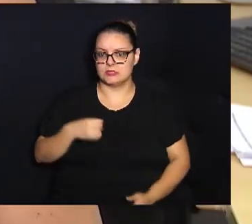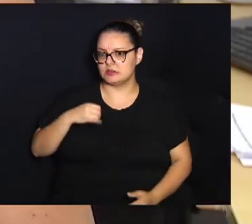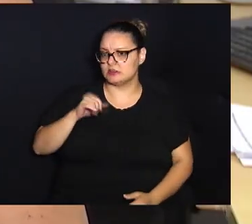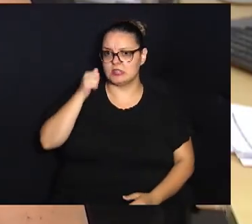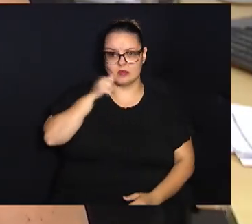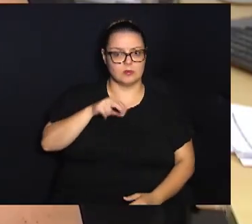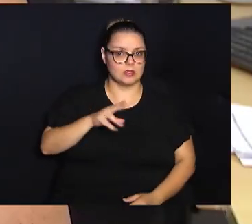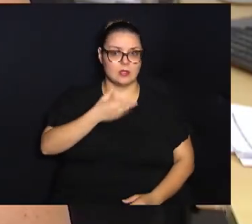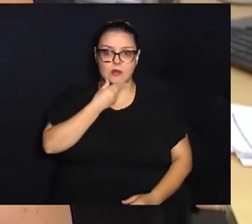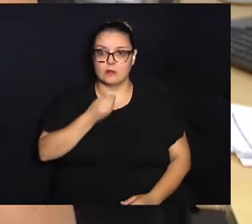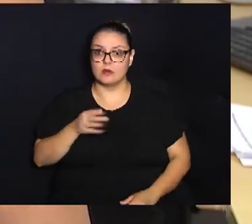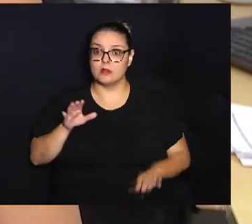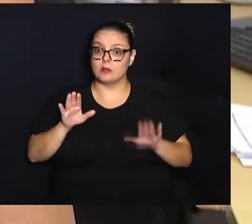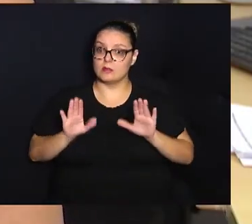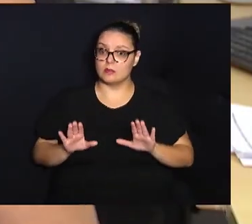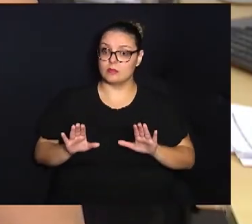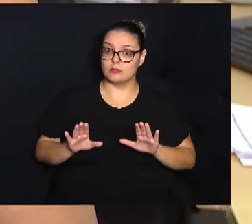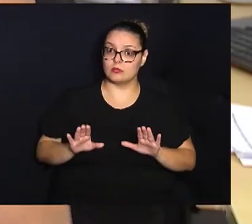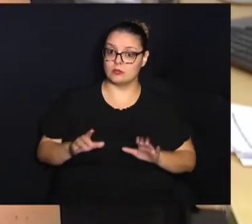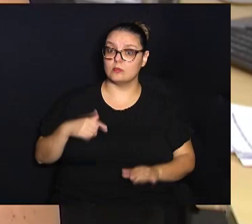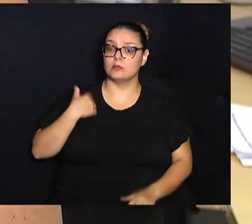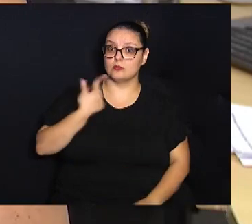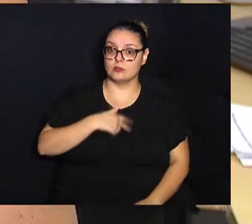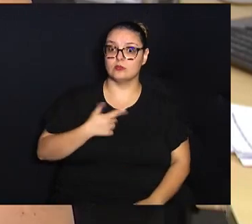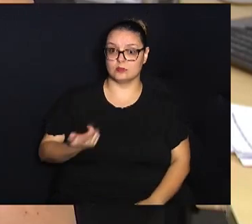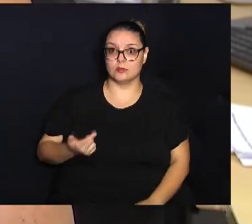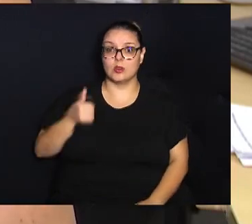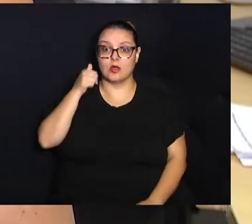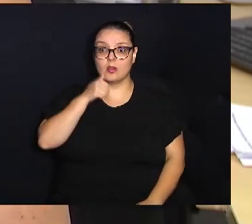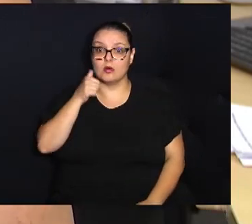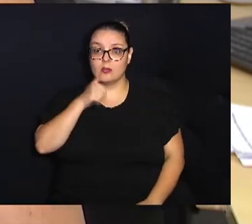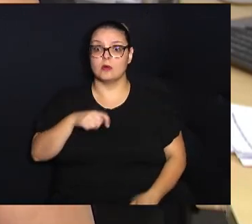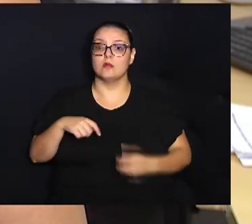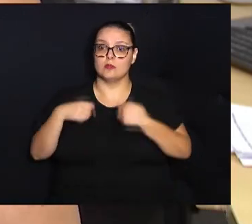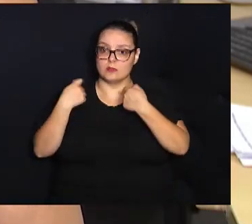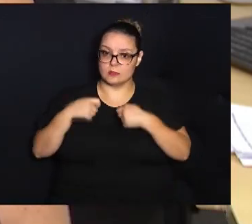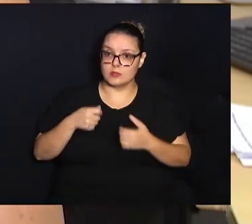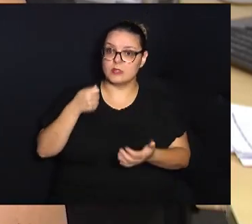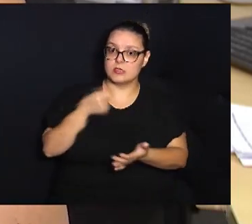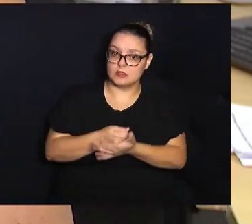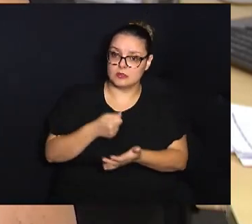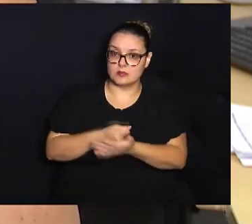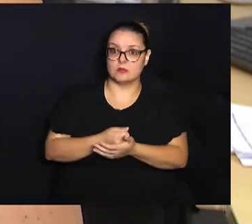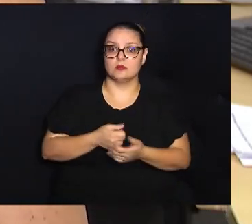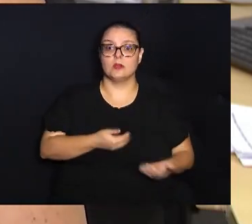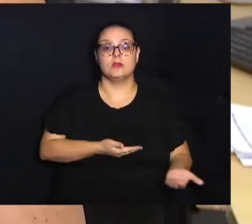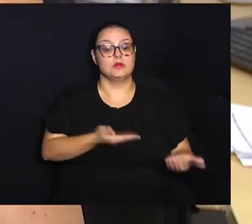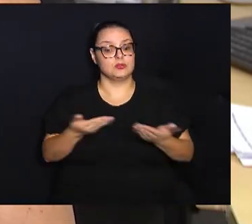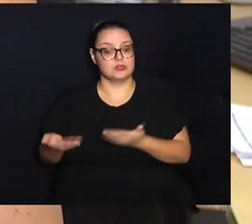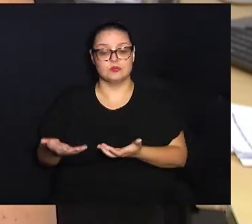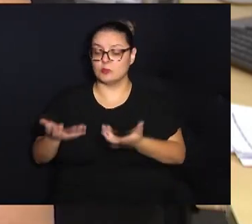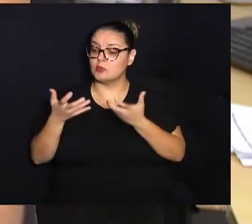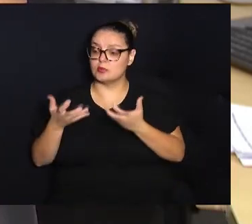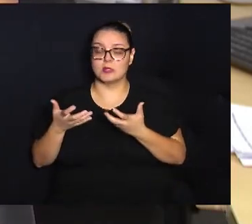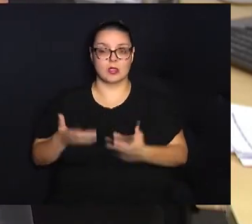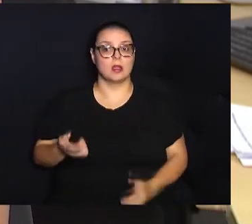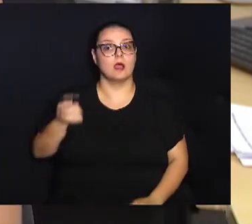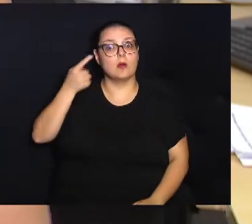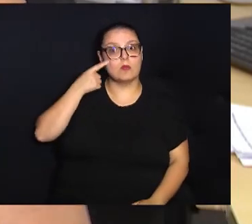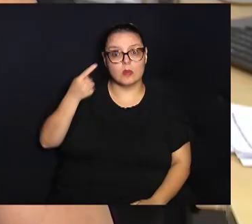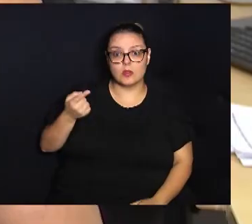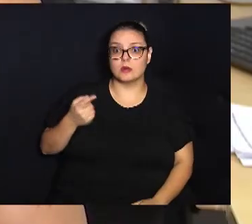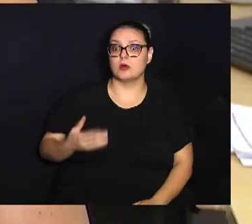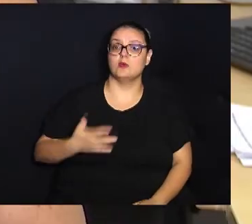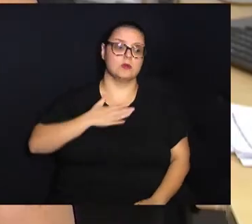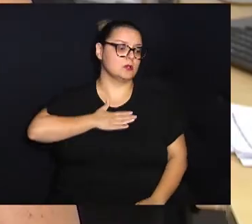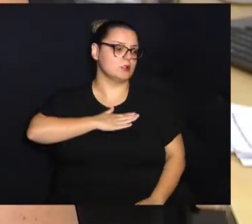homem. Mas por nós sermos mulheres, a gente deveria realmente expor mais o que a gente quer, dizer mais o que a gente não